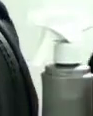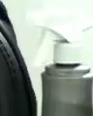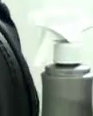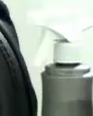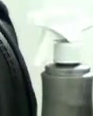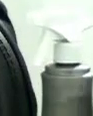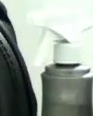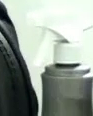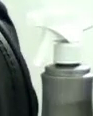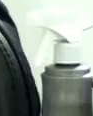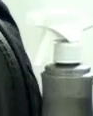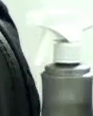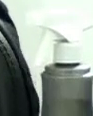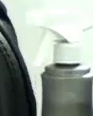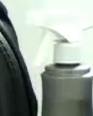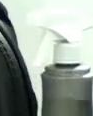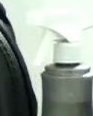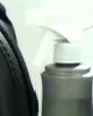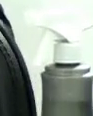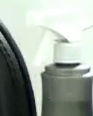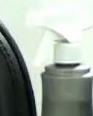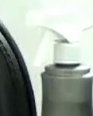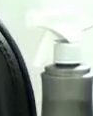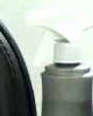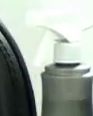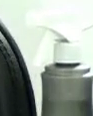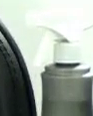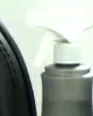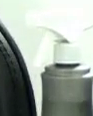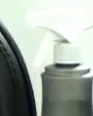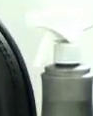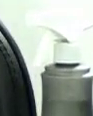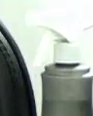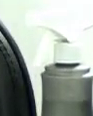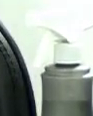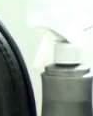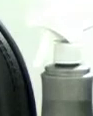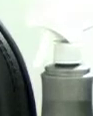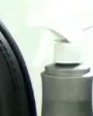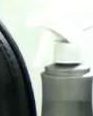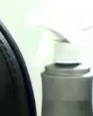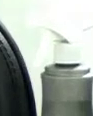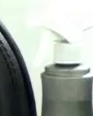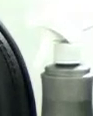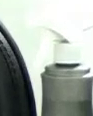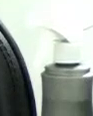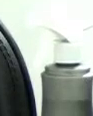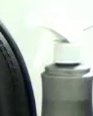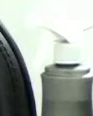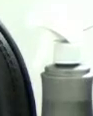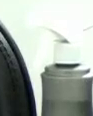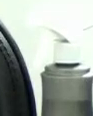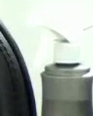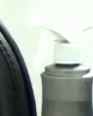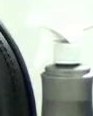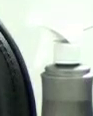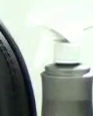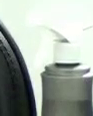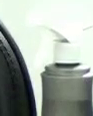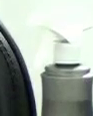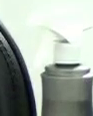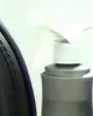Excelência explanou, como agente que foi, né? É representante da classe, né?